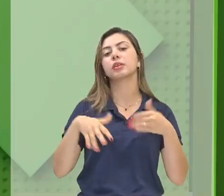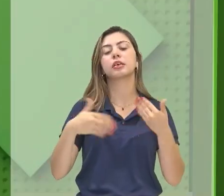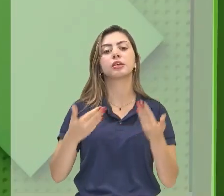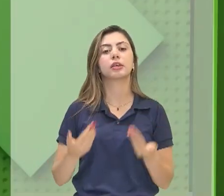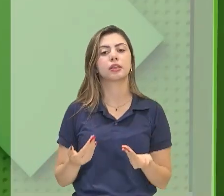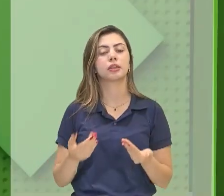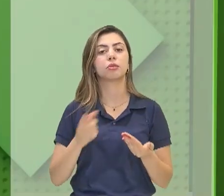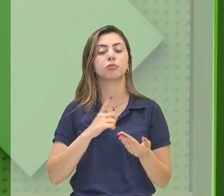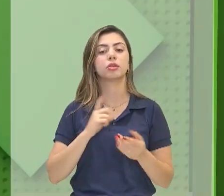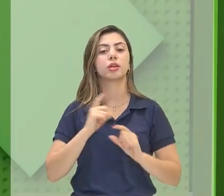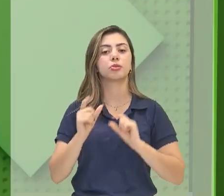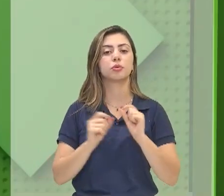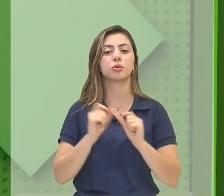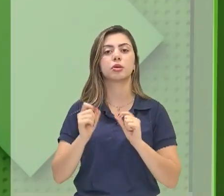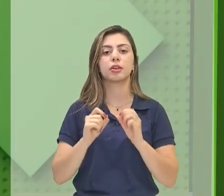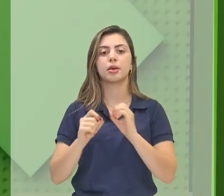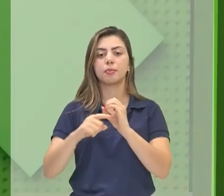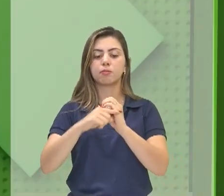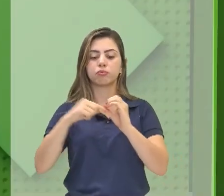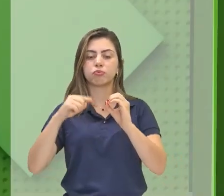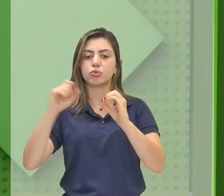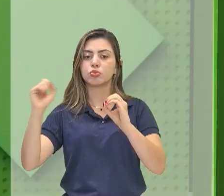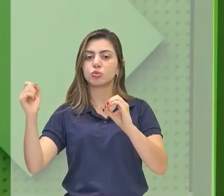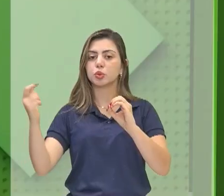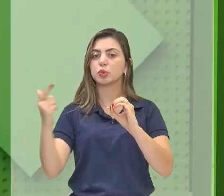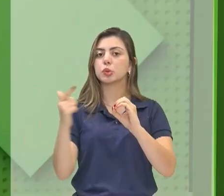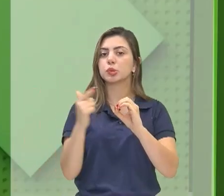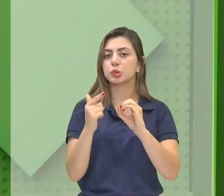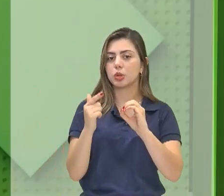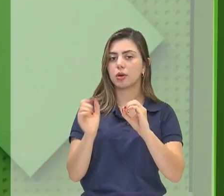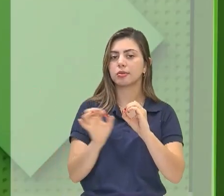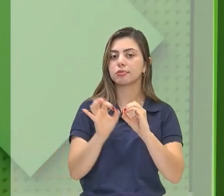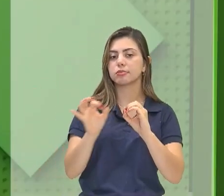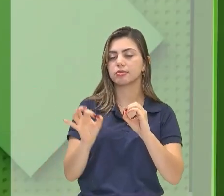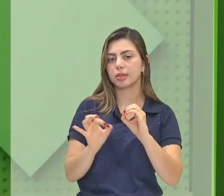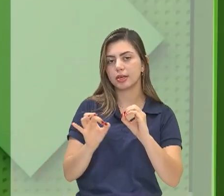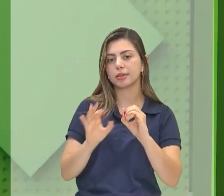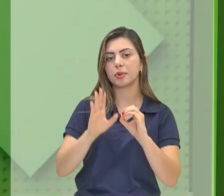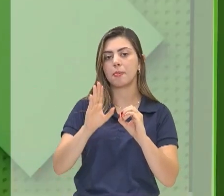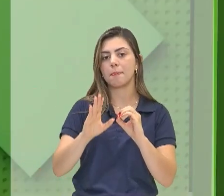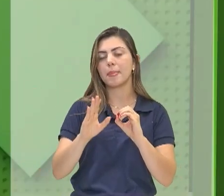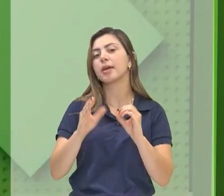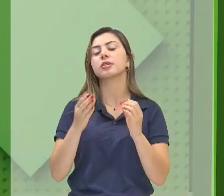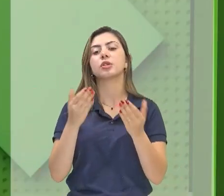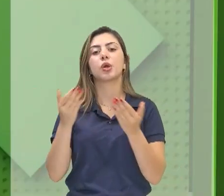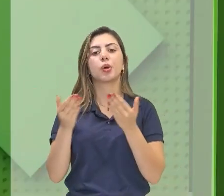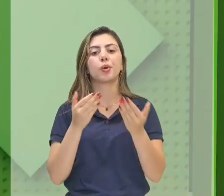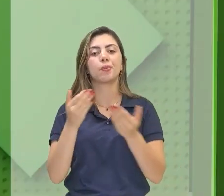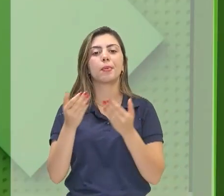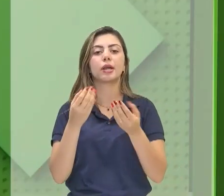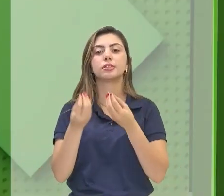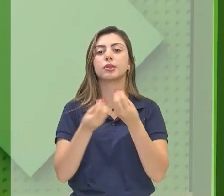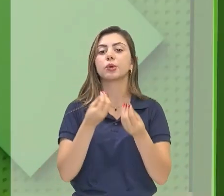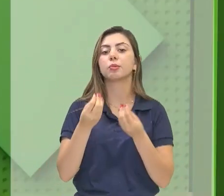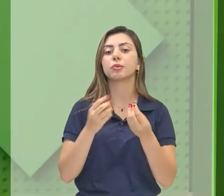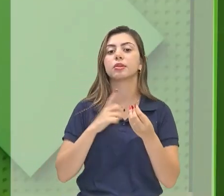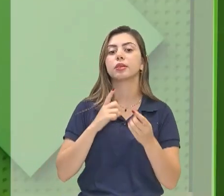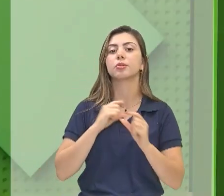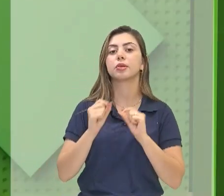recebe luz do sol, mas com menos incidência do que da zona tropical, nós temos as